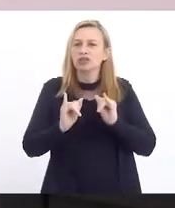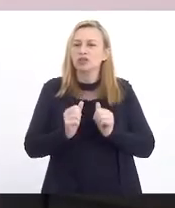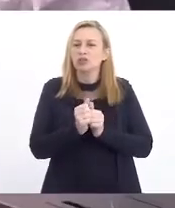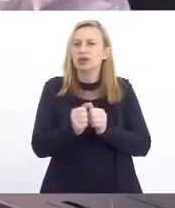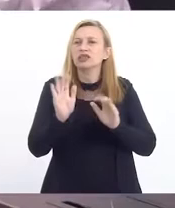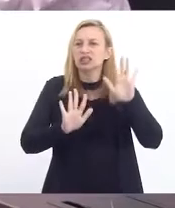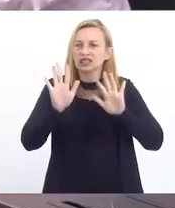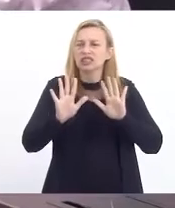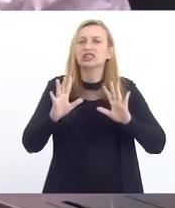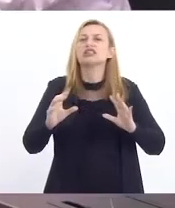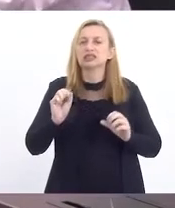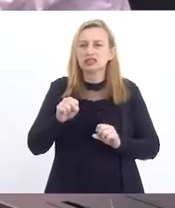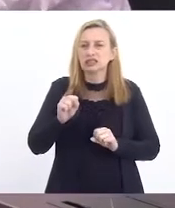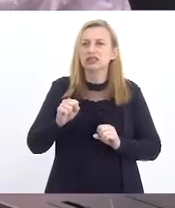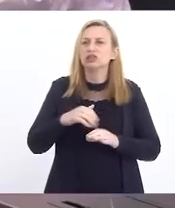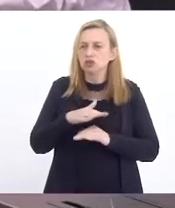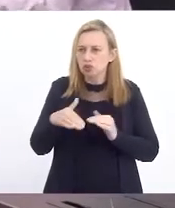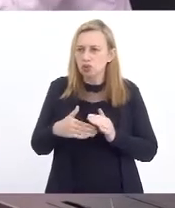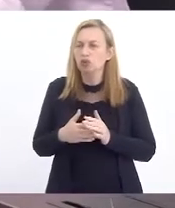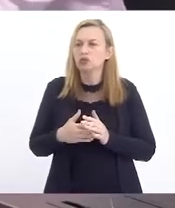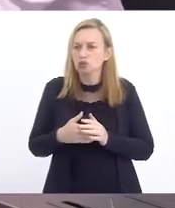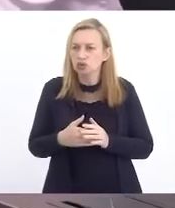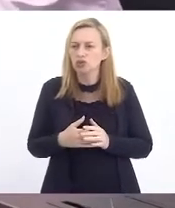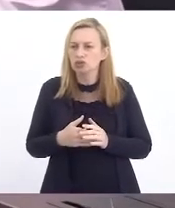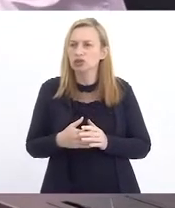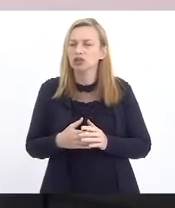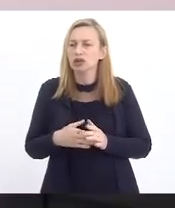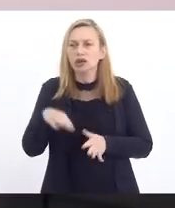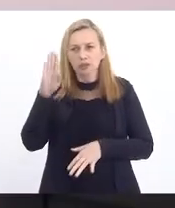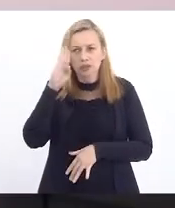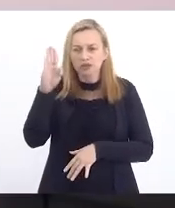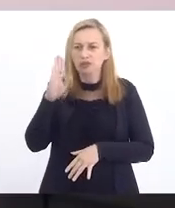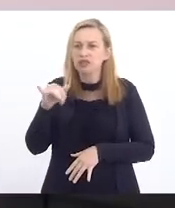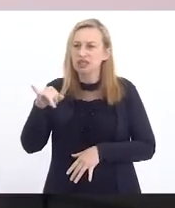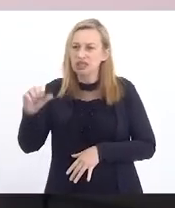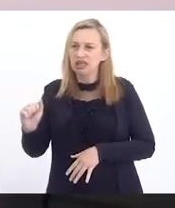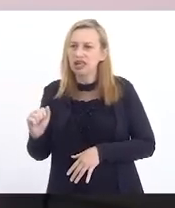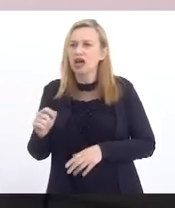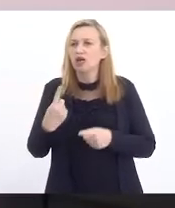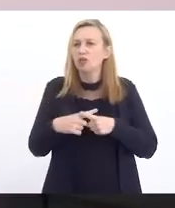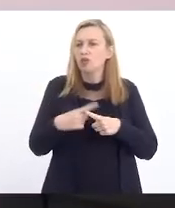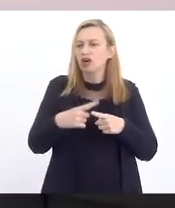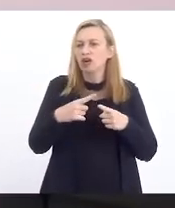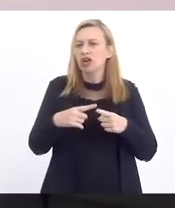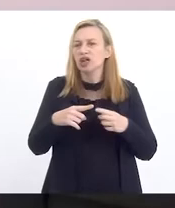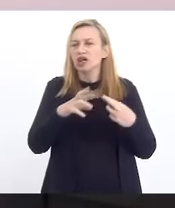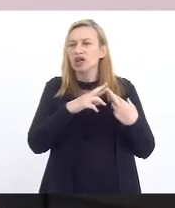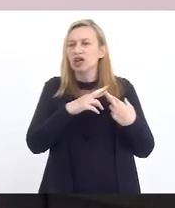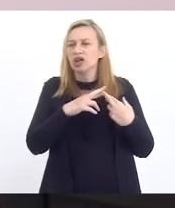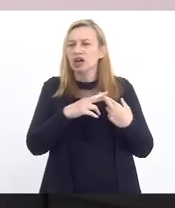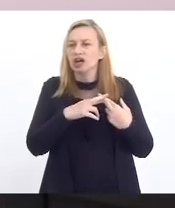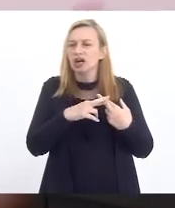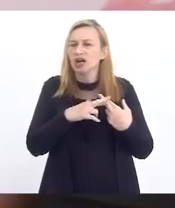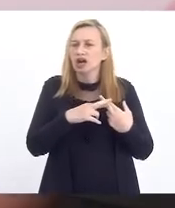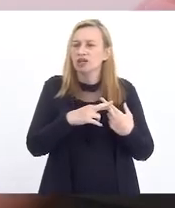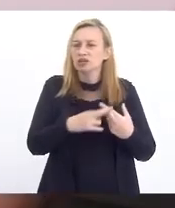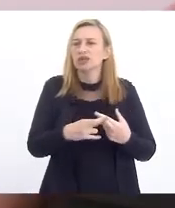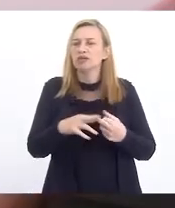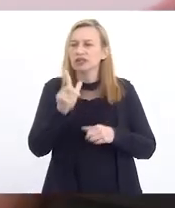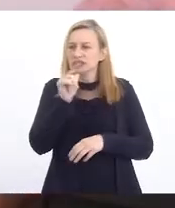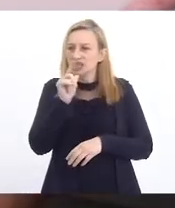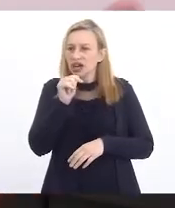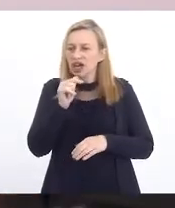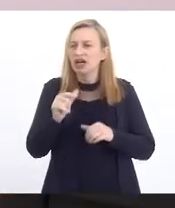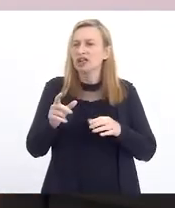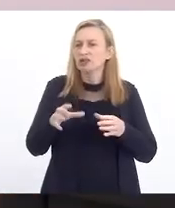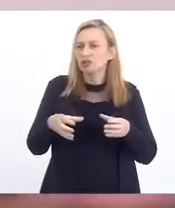Todas as licenças ambientais relativas à SEDAI são prioridade do INEA, porque de respeito à questão da qualidade das águas, a equipe técnica da